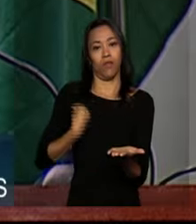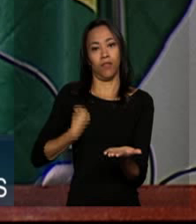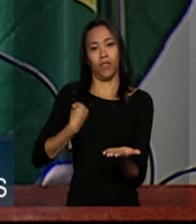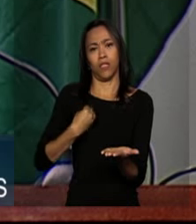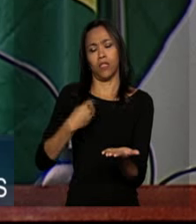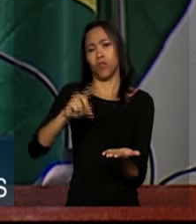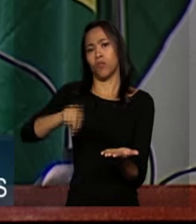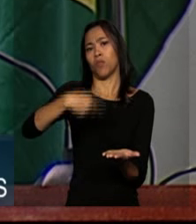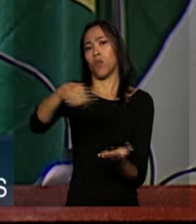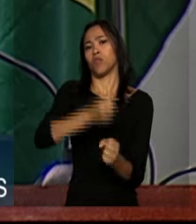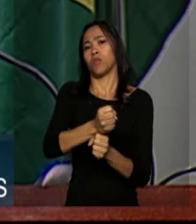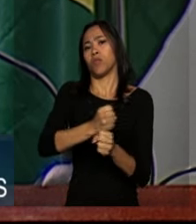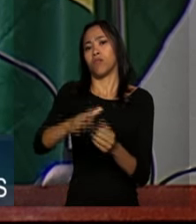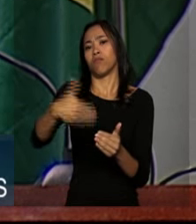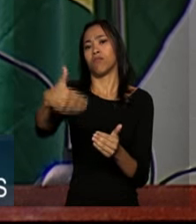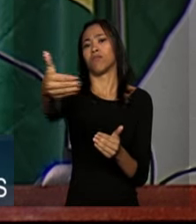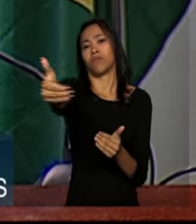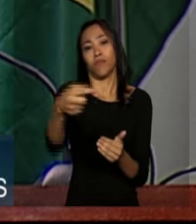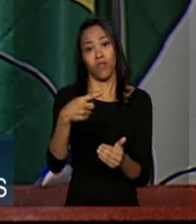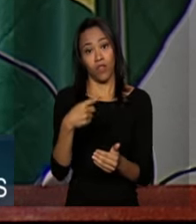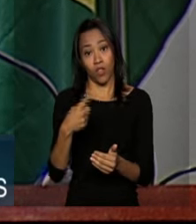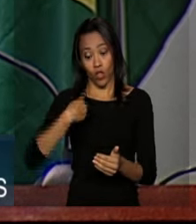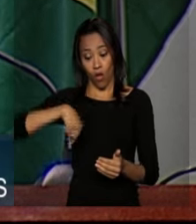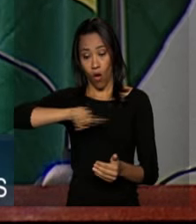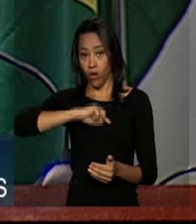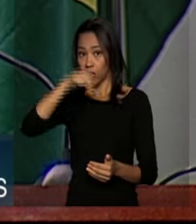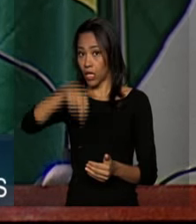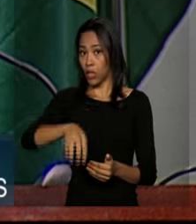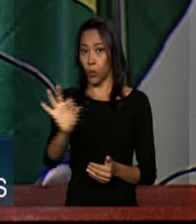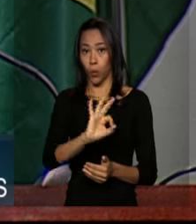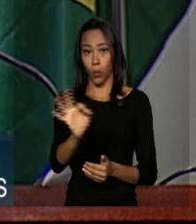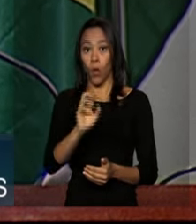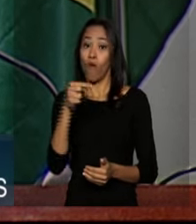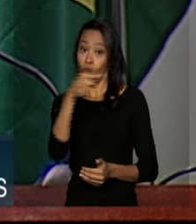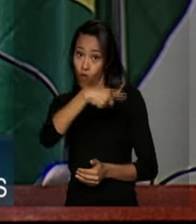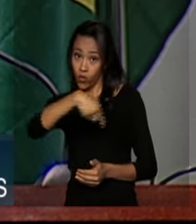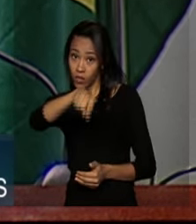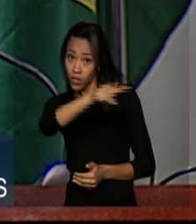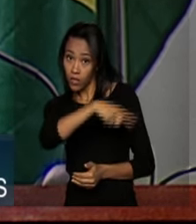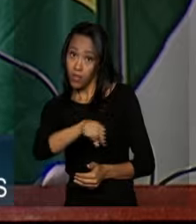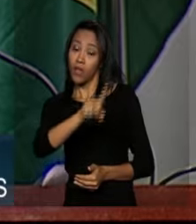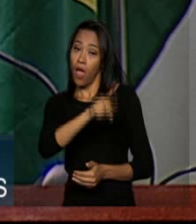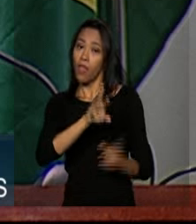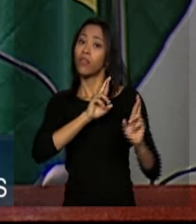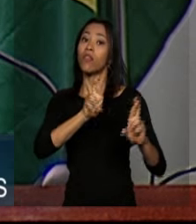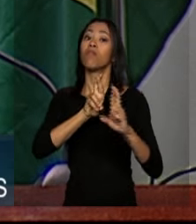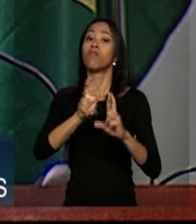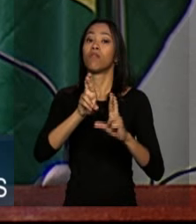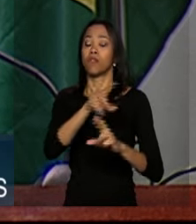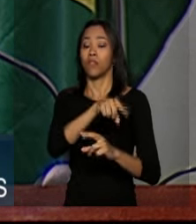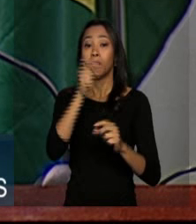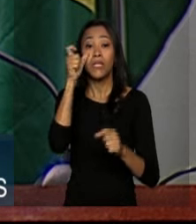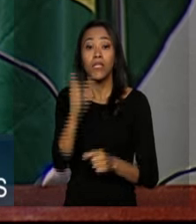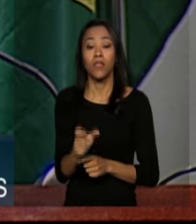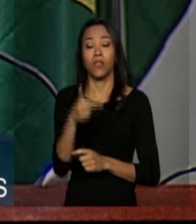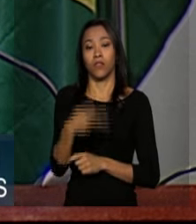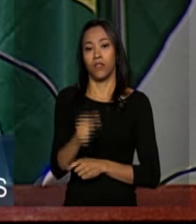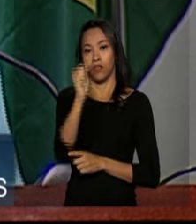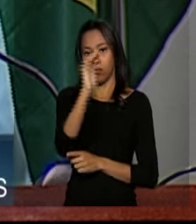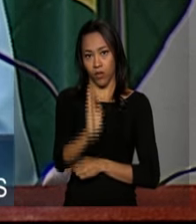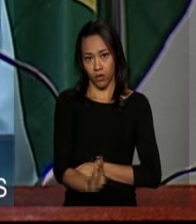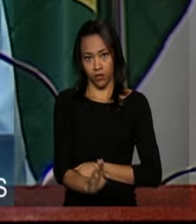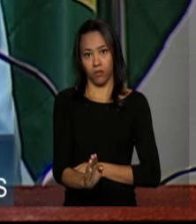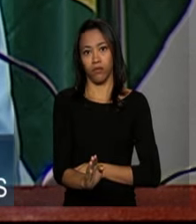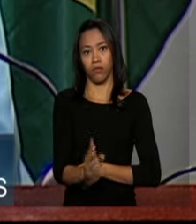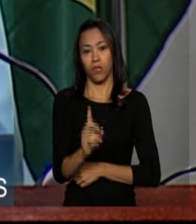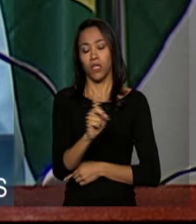décadas, quando não mais estivermos aqui, caberá a vocês defender o interesse nacional que se confunde